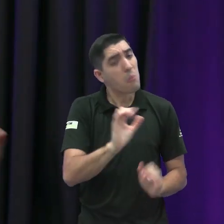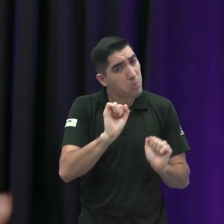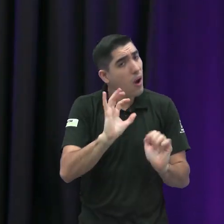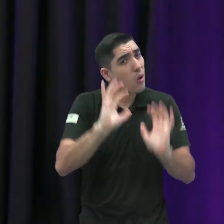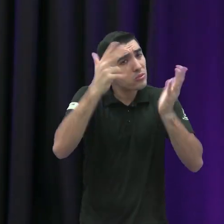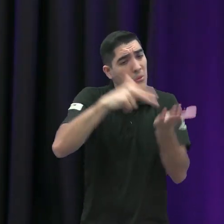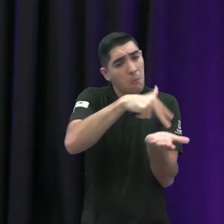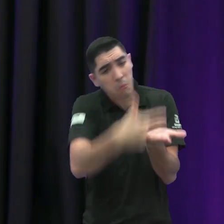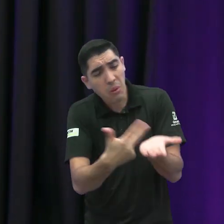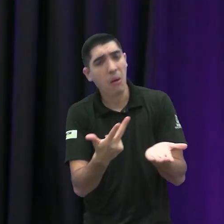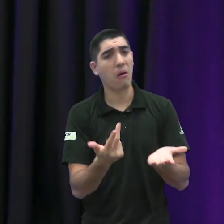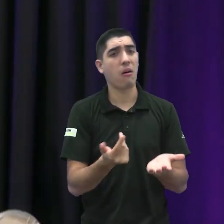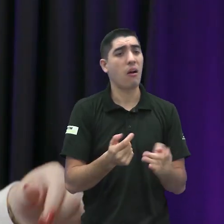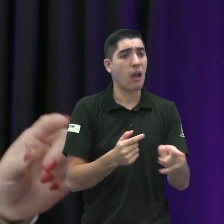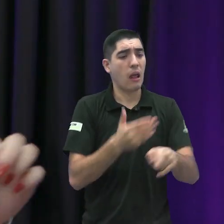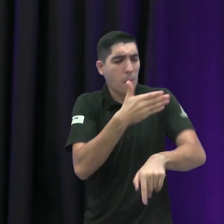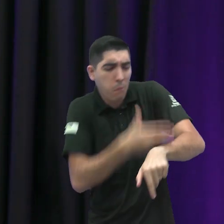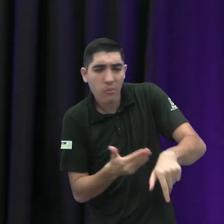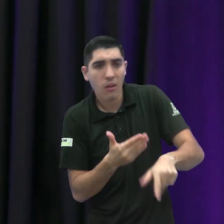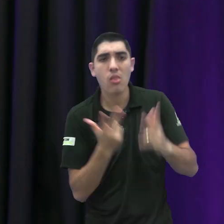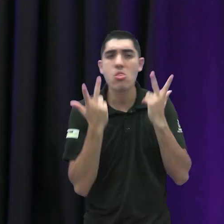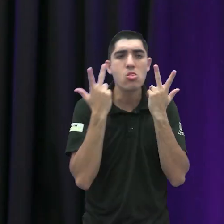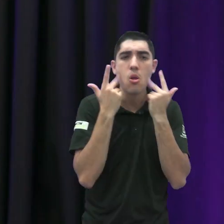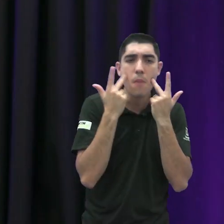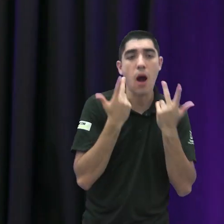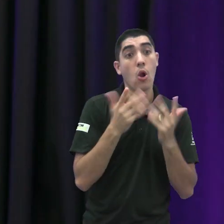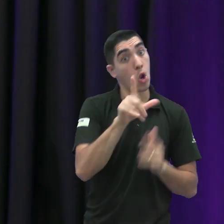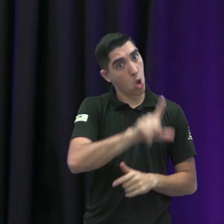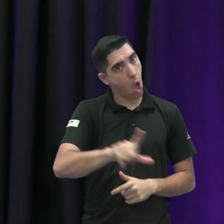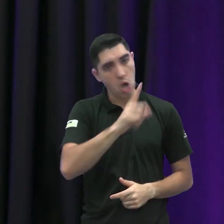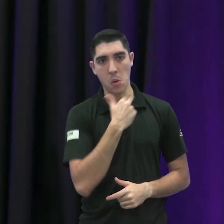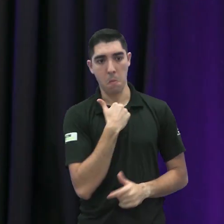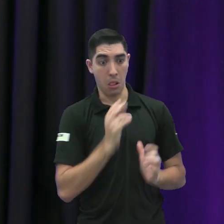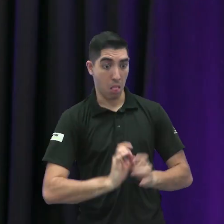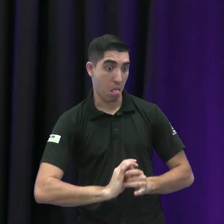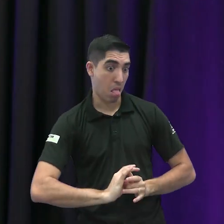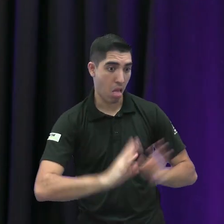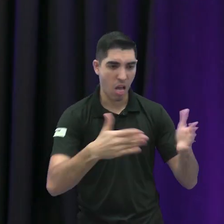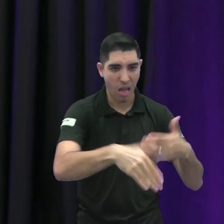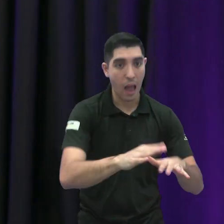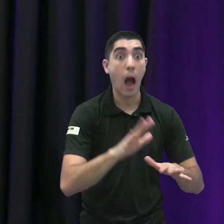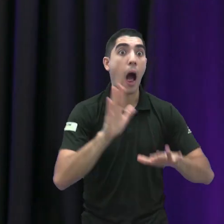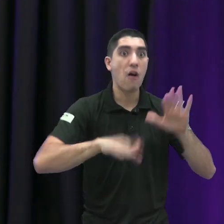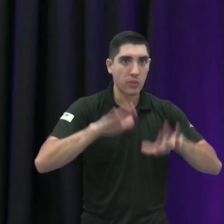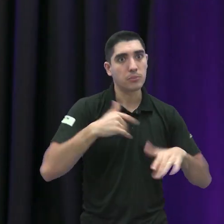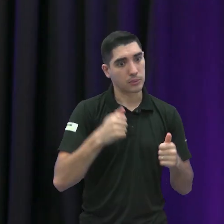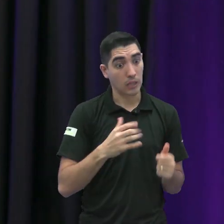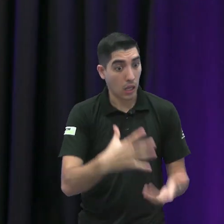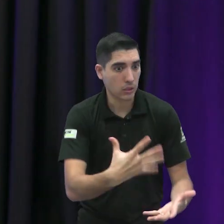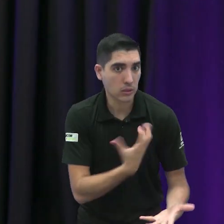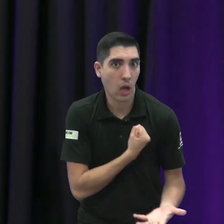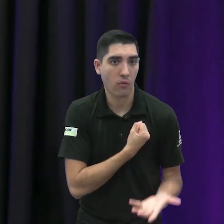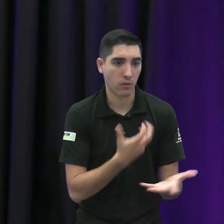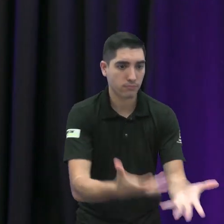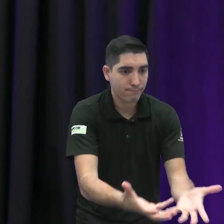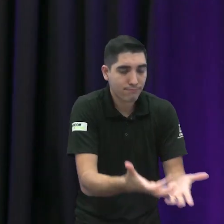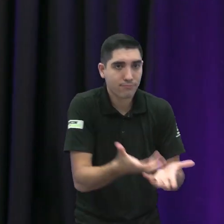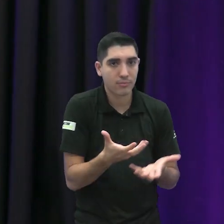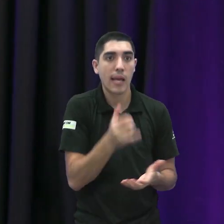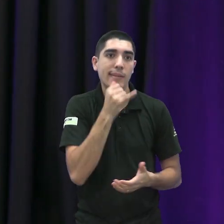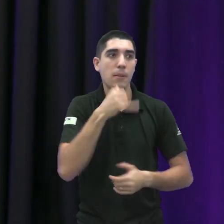criança não leve um tombinho, não se corte de vez em quando. É claro que em algumas situações a gente precisa salvar a criança, né,